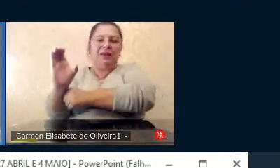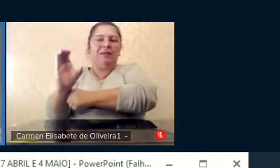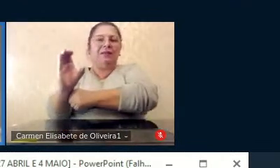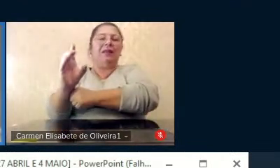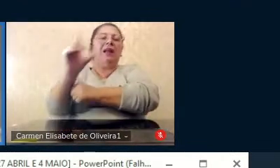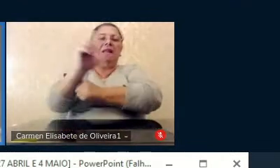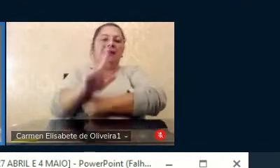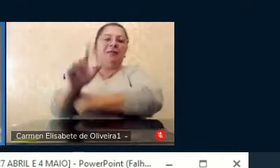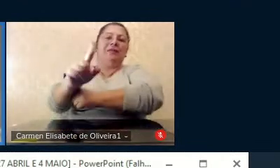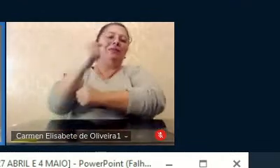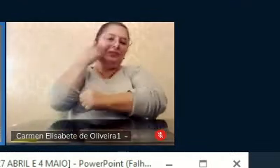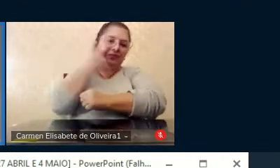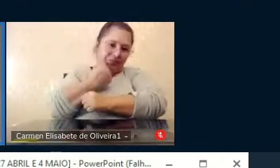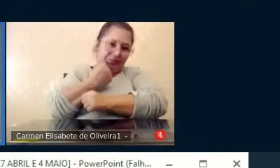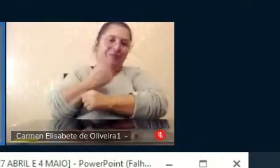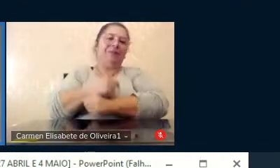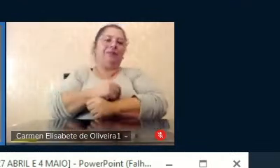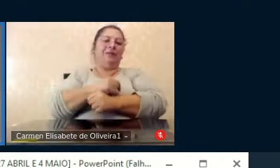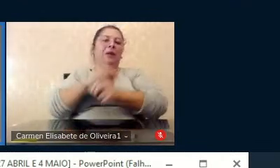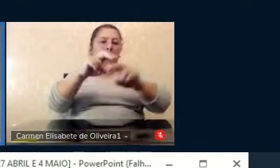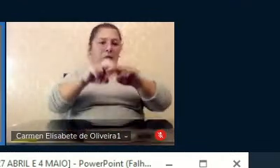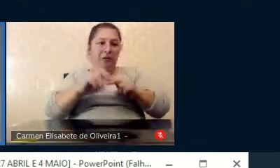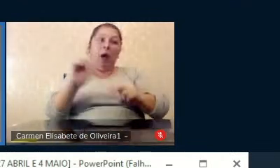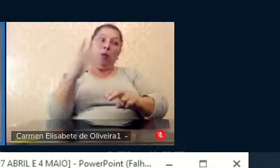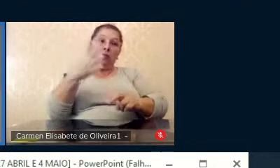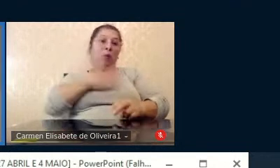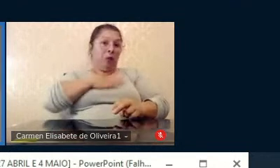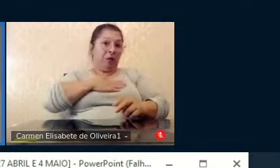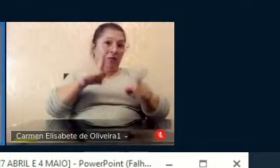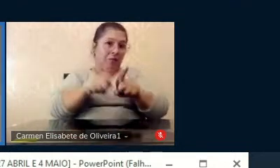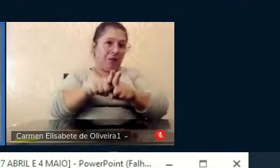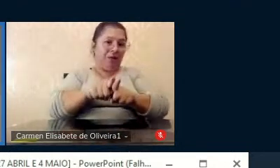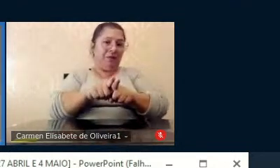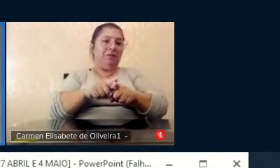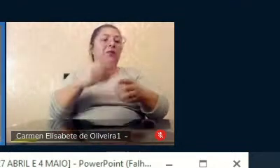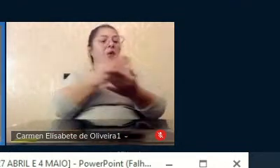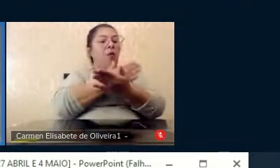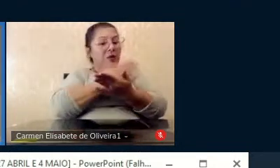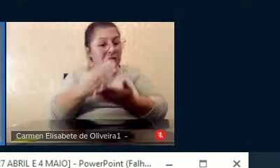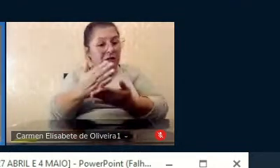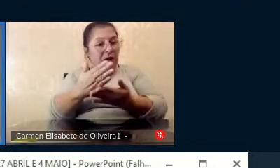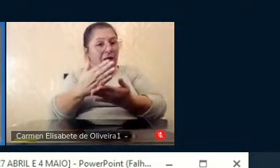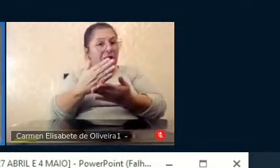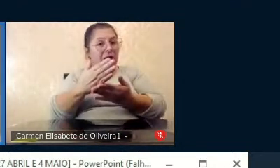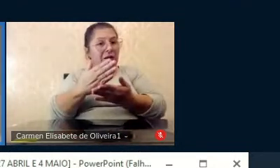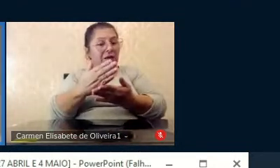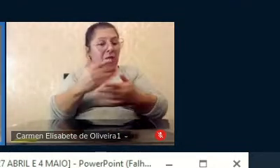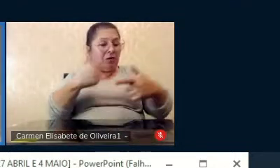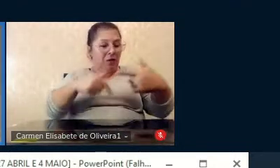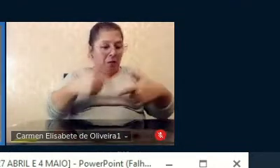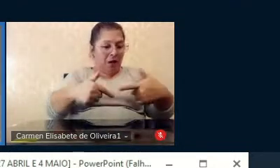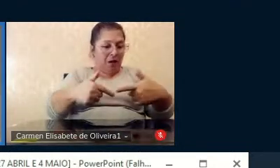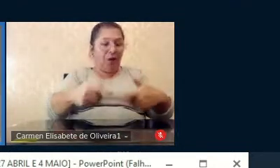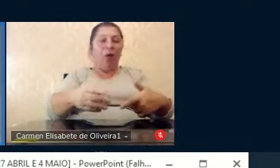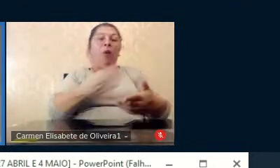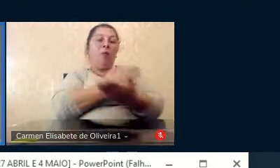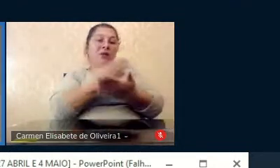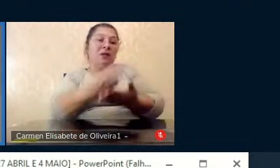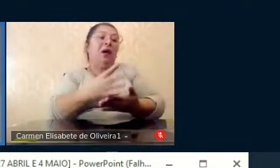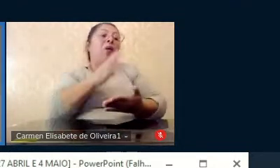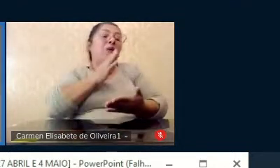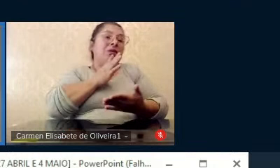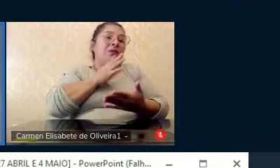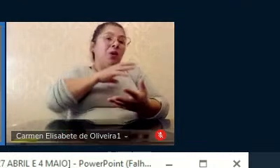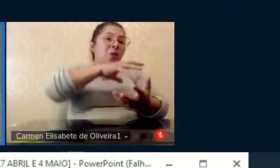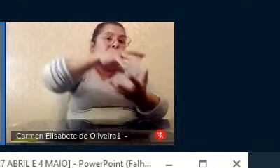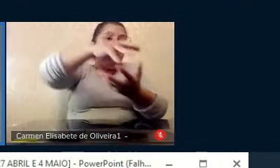surda. E isso aconteceu comigo também. Quando eu iniciei minha carreira, eu também comecei a conhecer o mundo dos